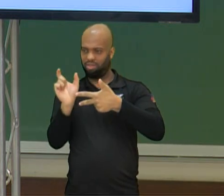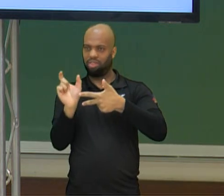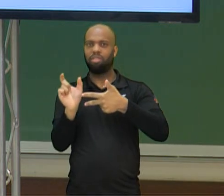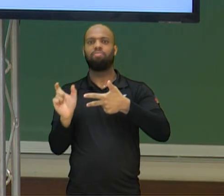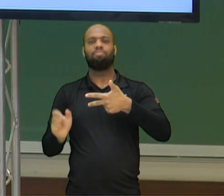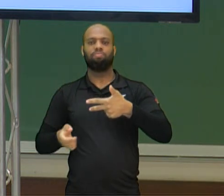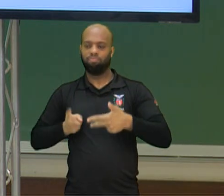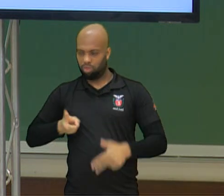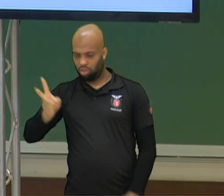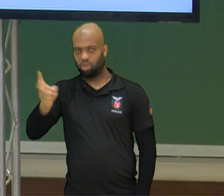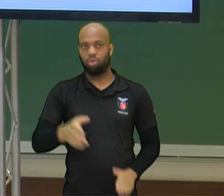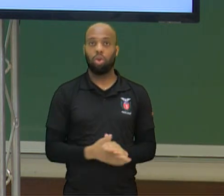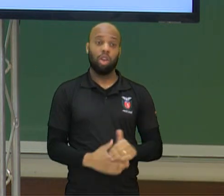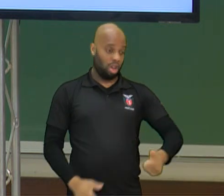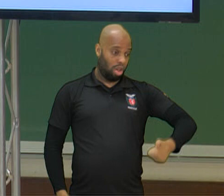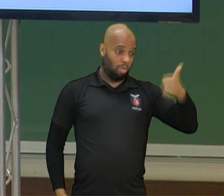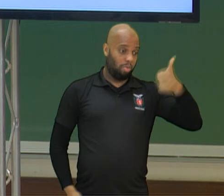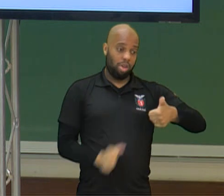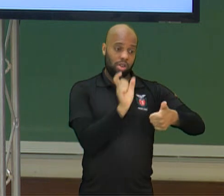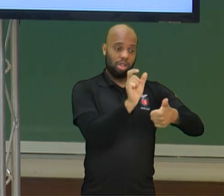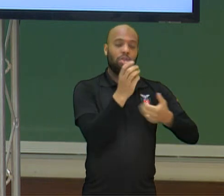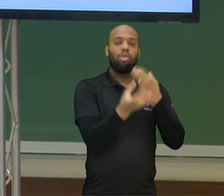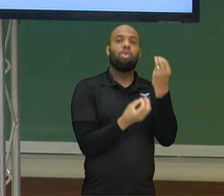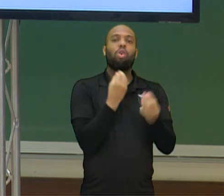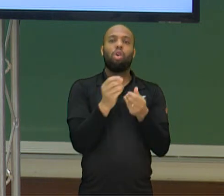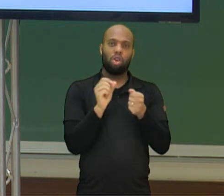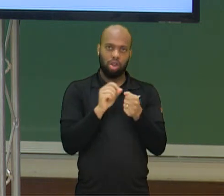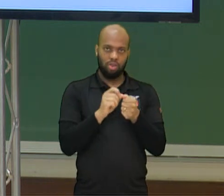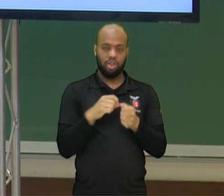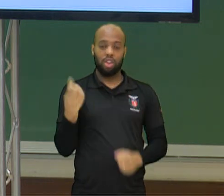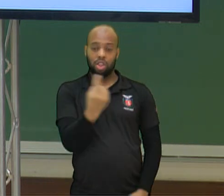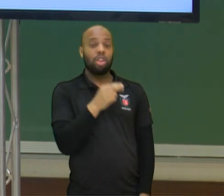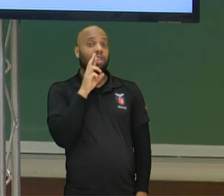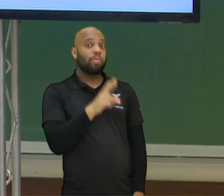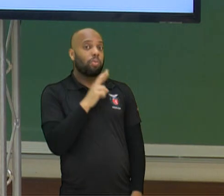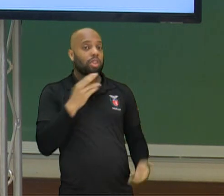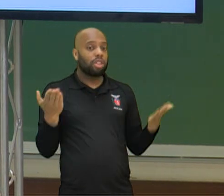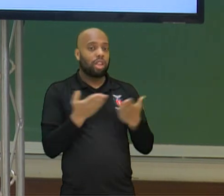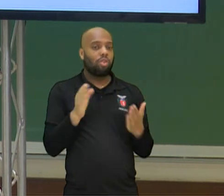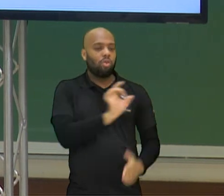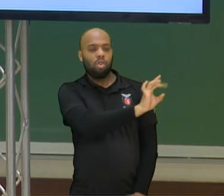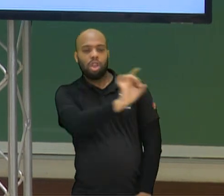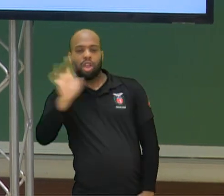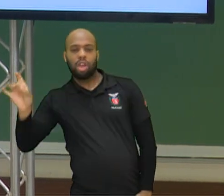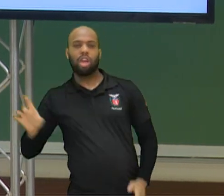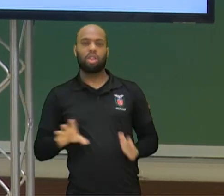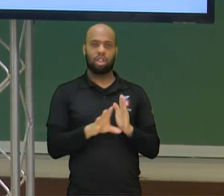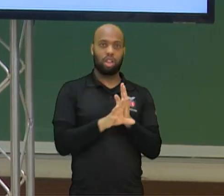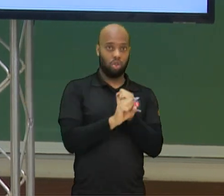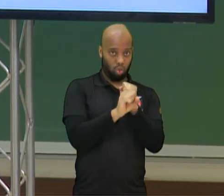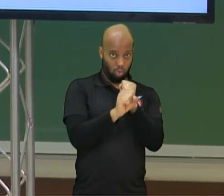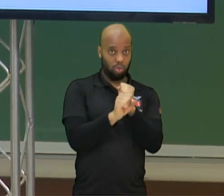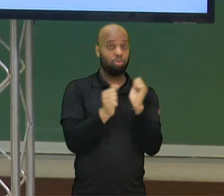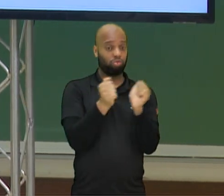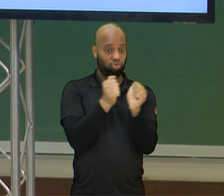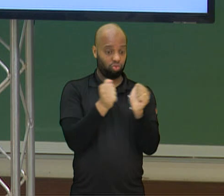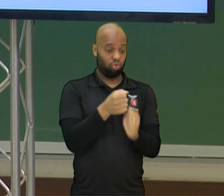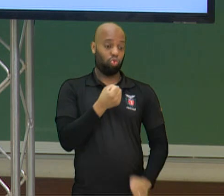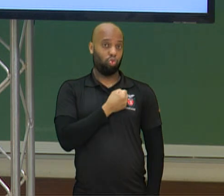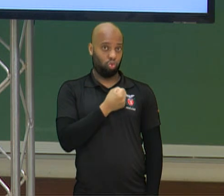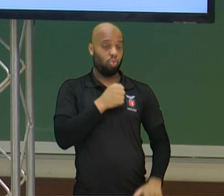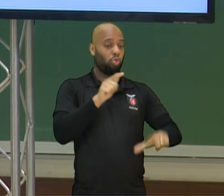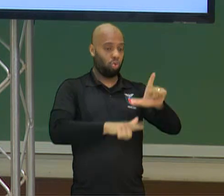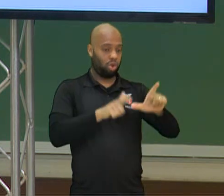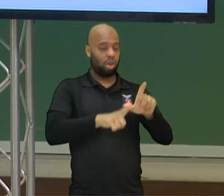no primeiro termo, como que nós podemos fazer? Então, a gente vai resolver número com número, letra com letra, né? Então, vejamos